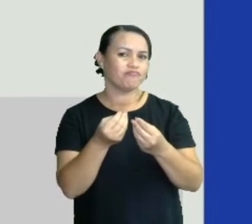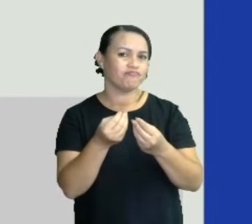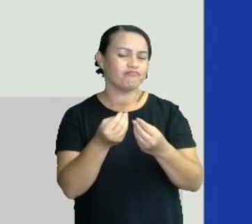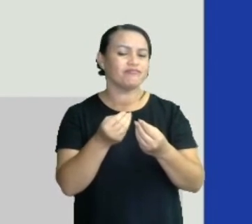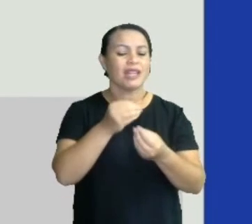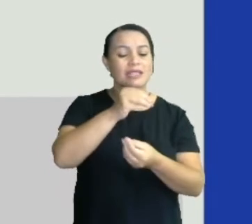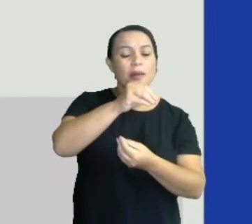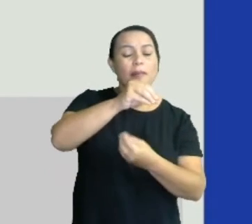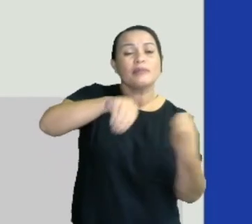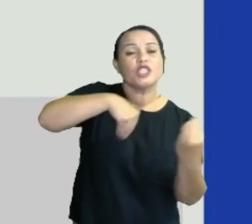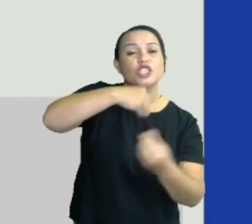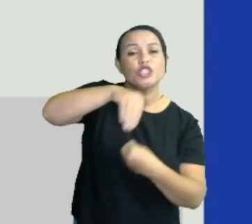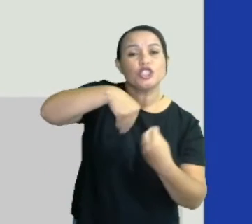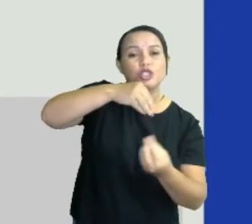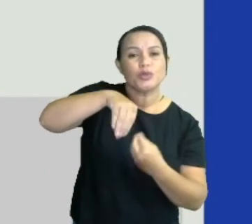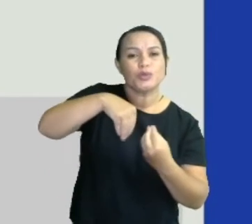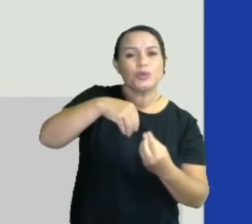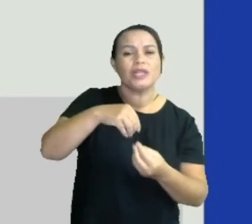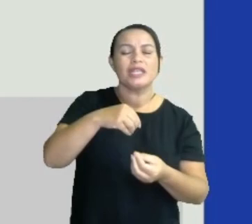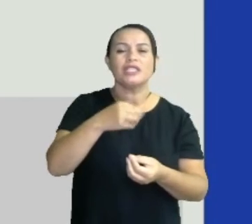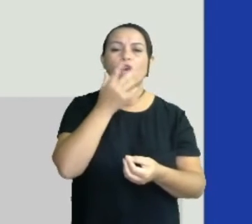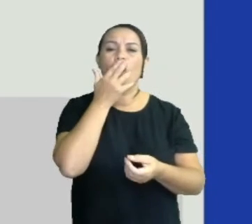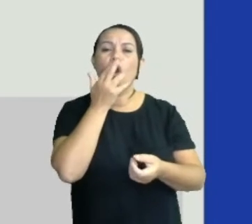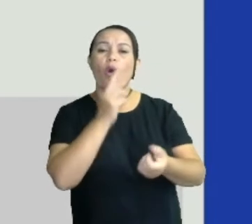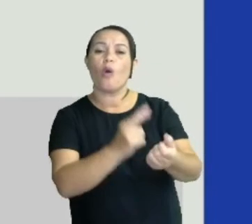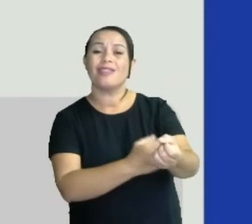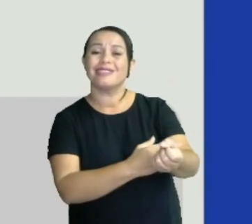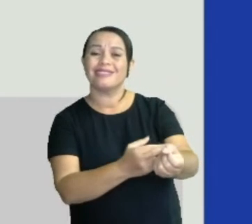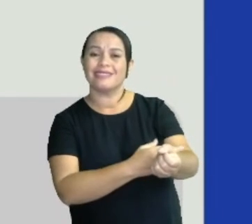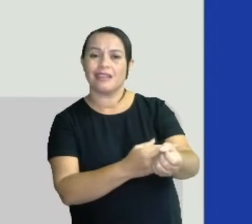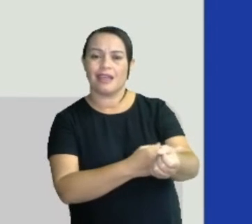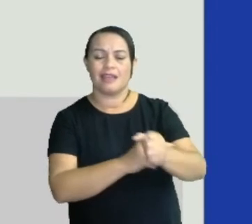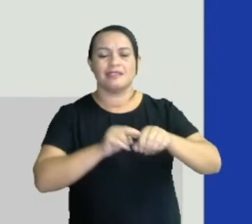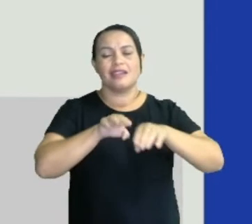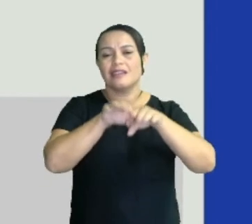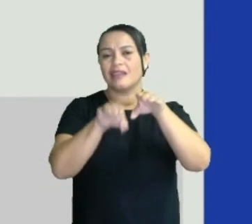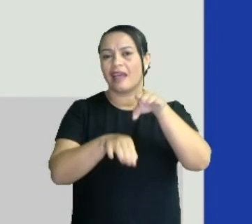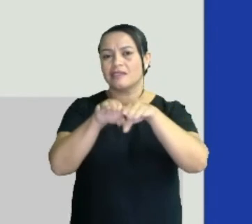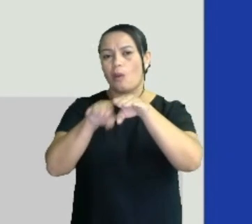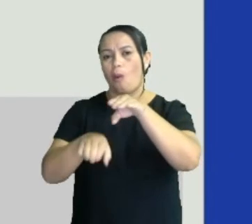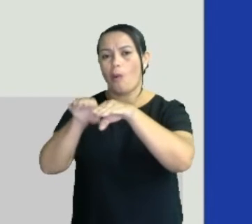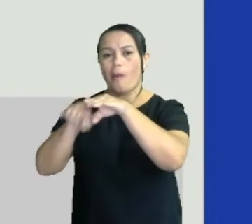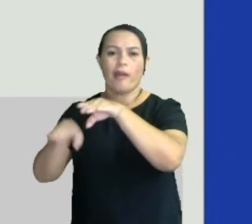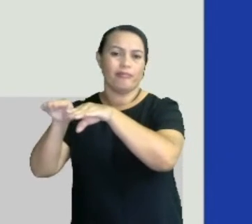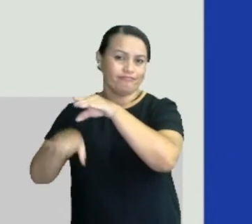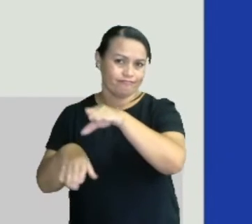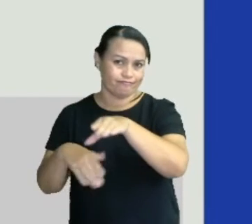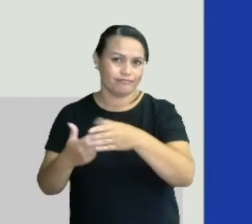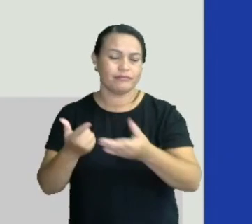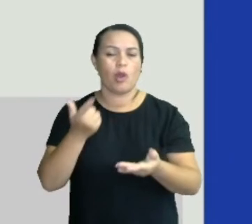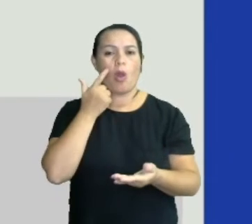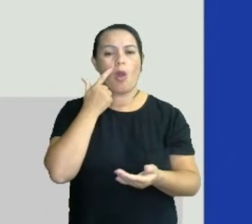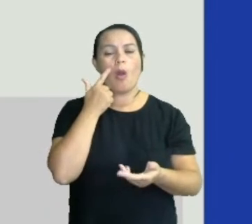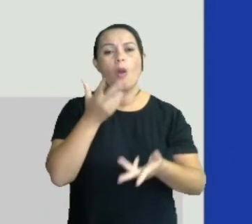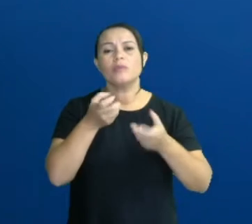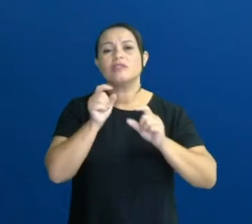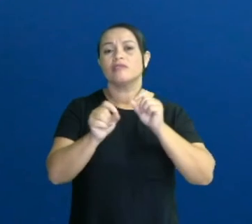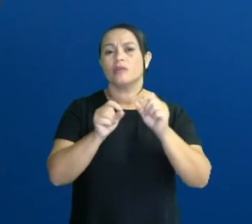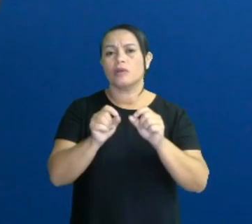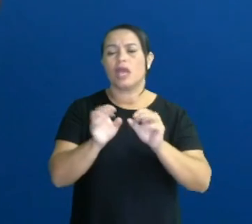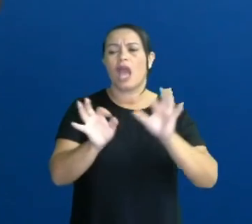dessa mistura racial feita de forma desigual. Então, olhar